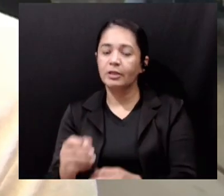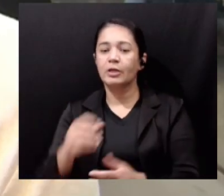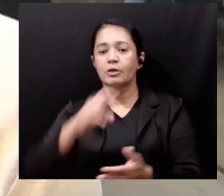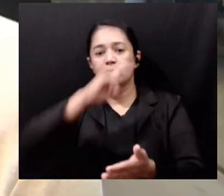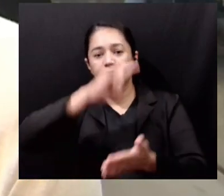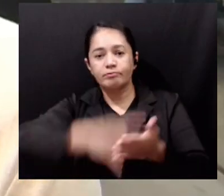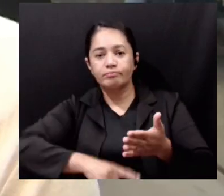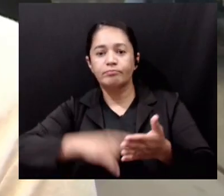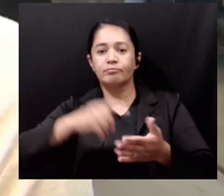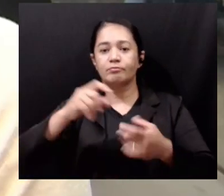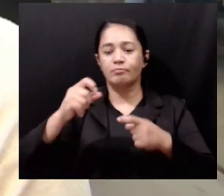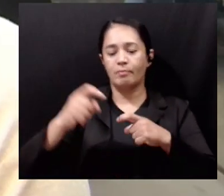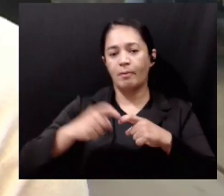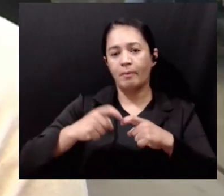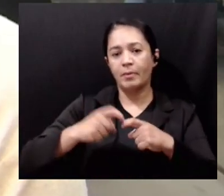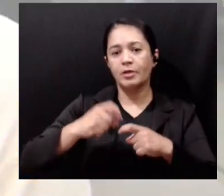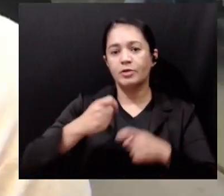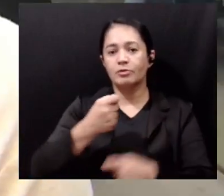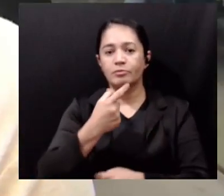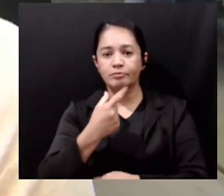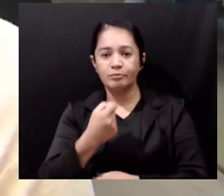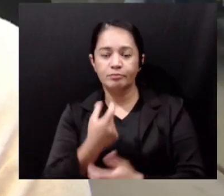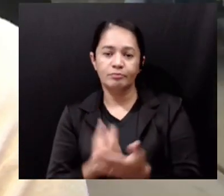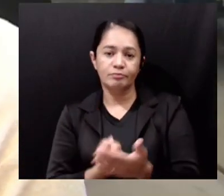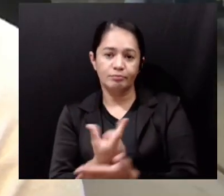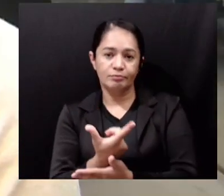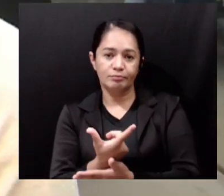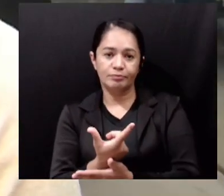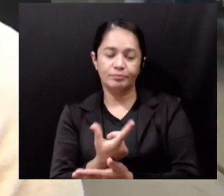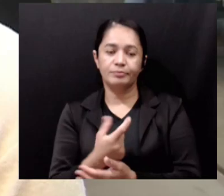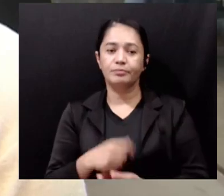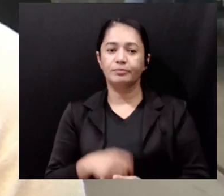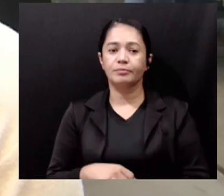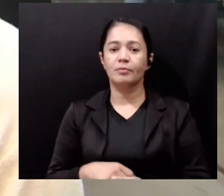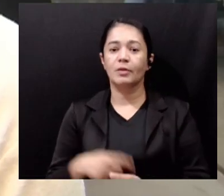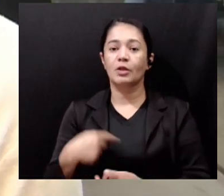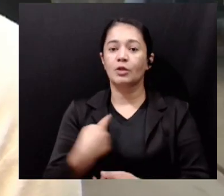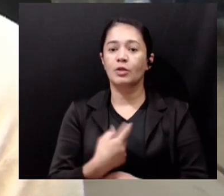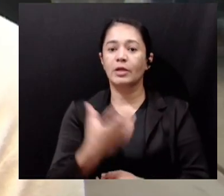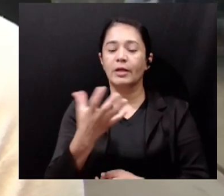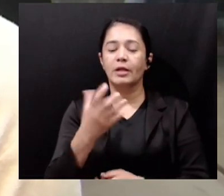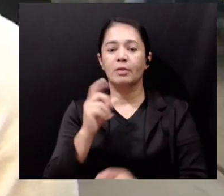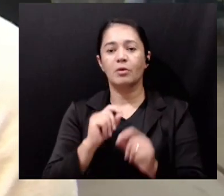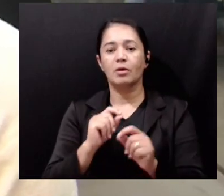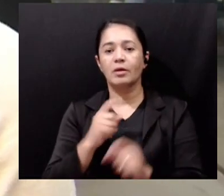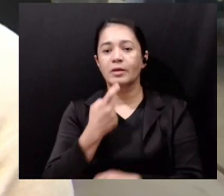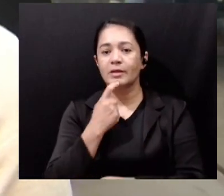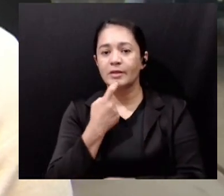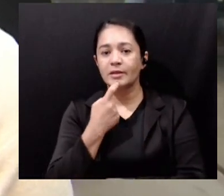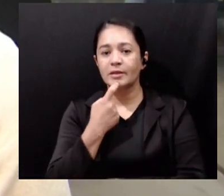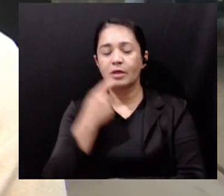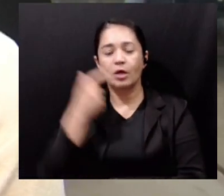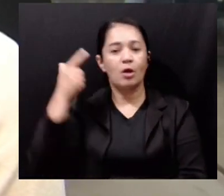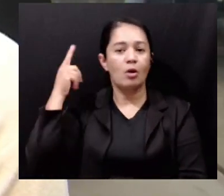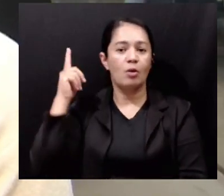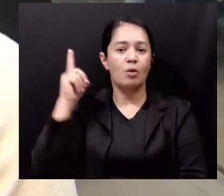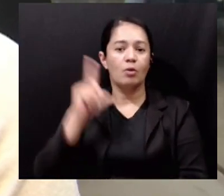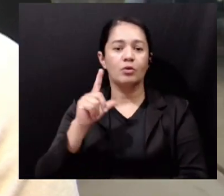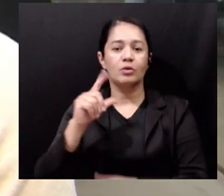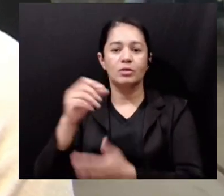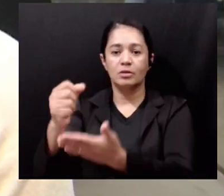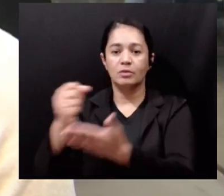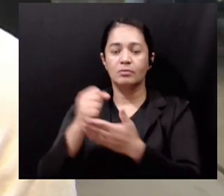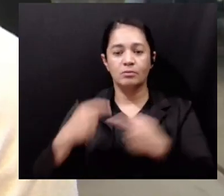benefício através da utilização do medicamento. O que a gente quer é que o município de Campinas consiga trazer esse debate a